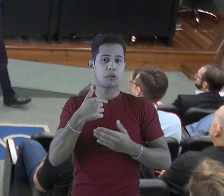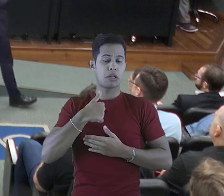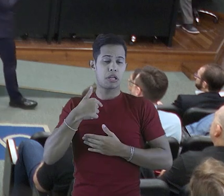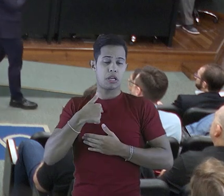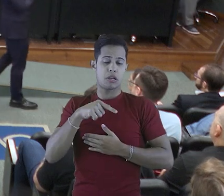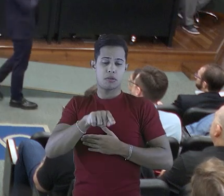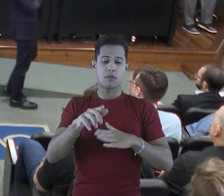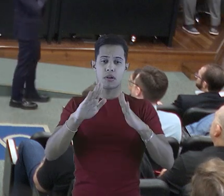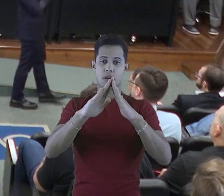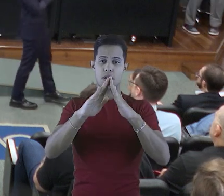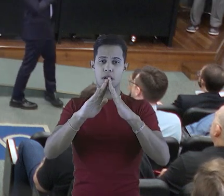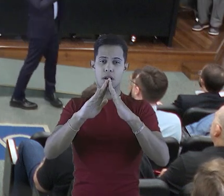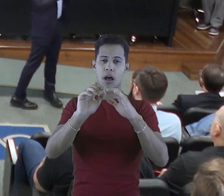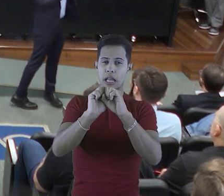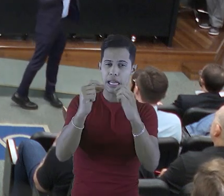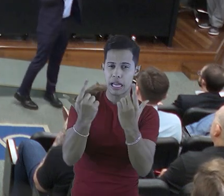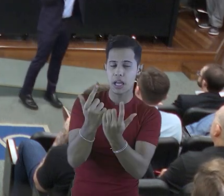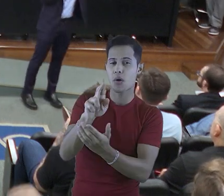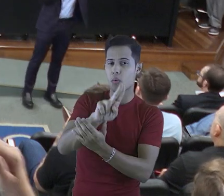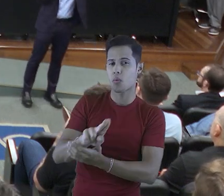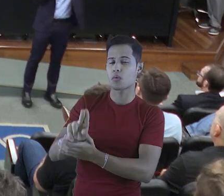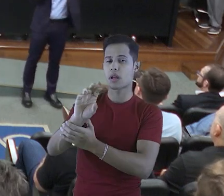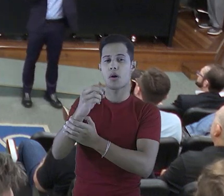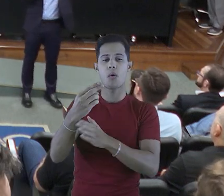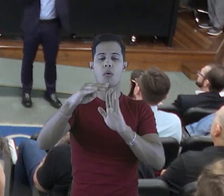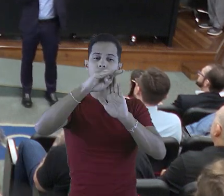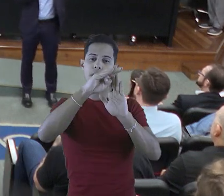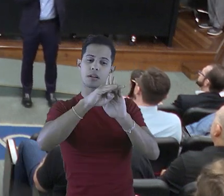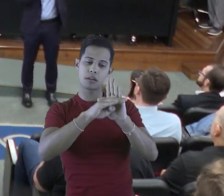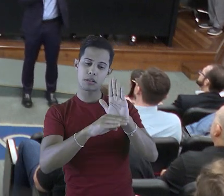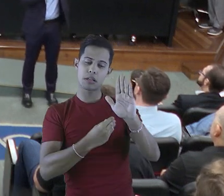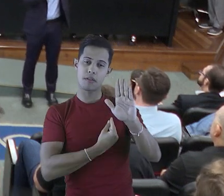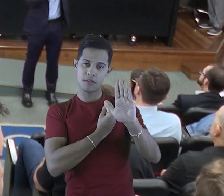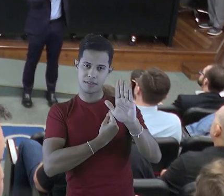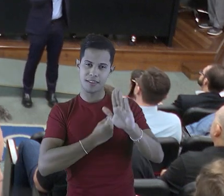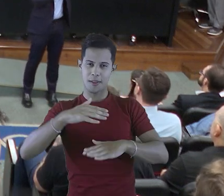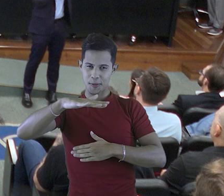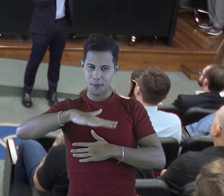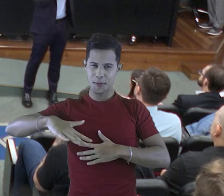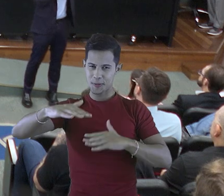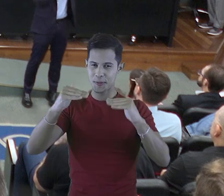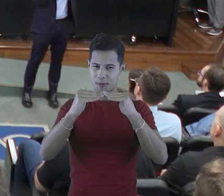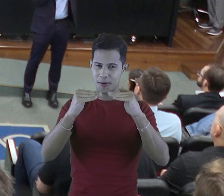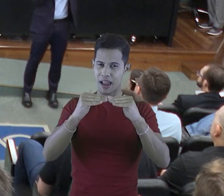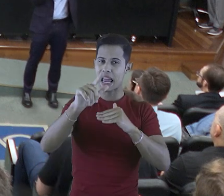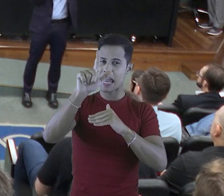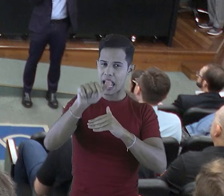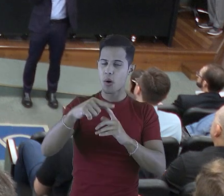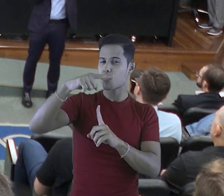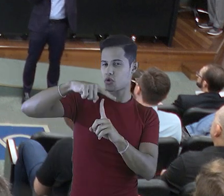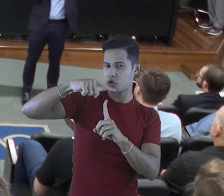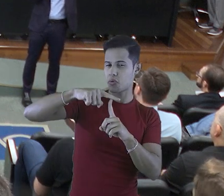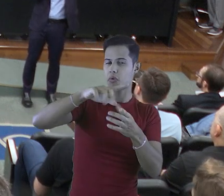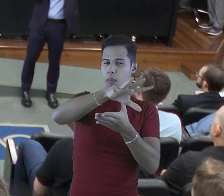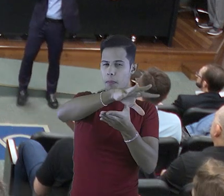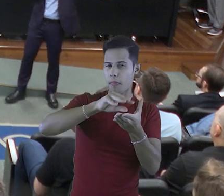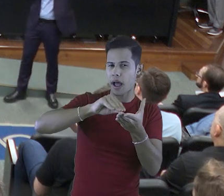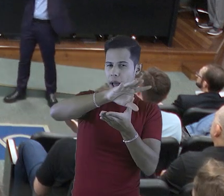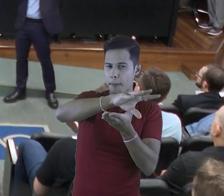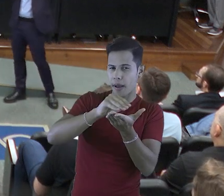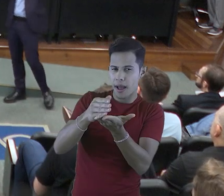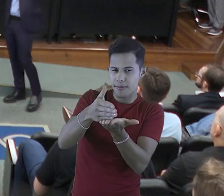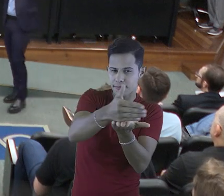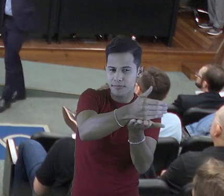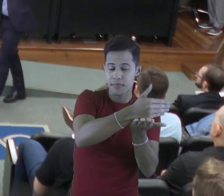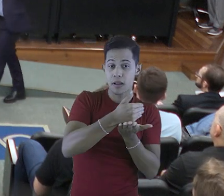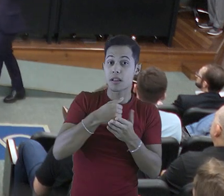Assembleia. É dizer, essa lista de presença, vocês concordam comigo que é uma coleta de dados? É uma coleta de dados